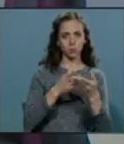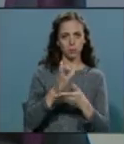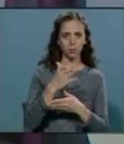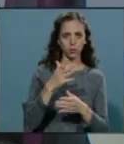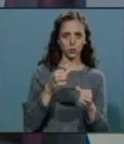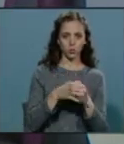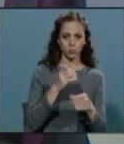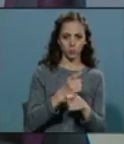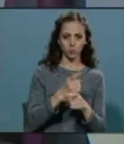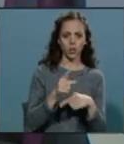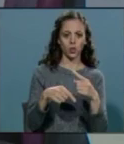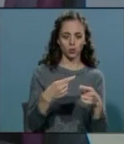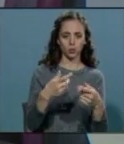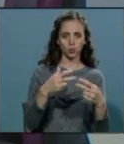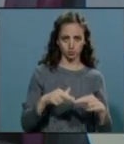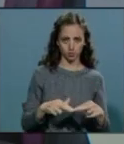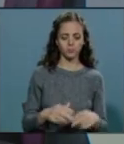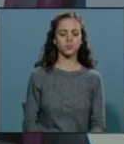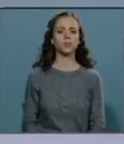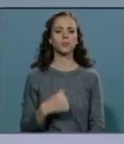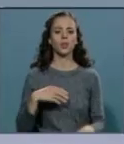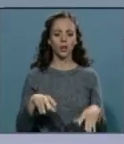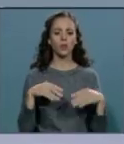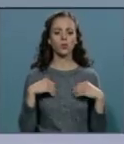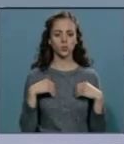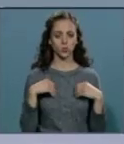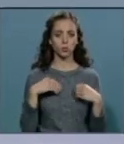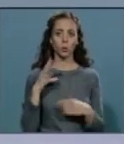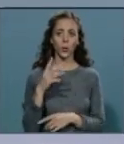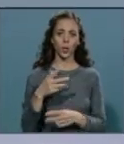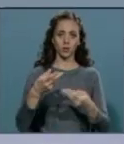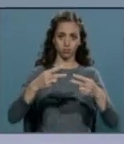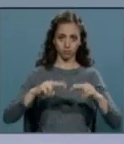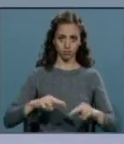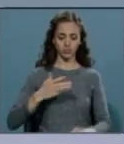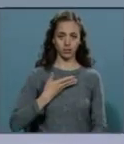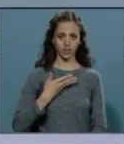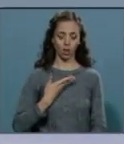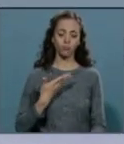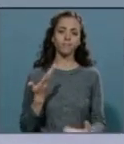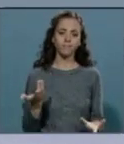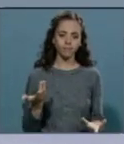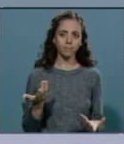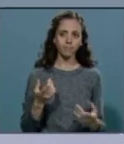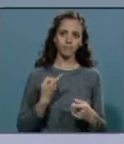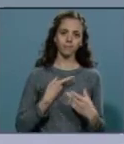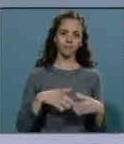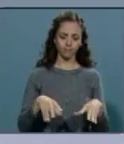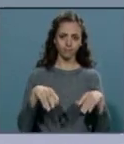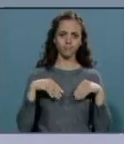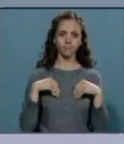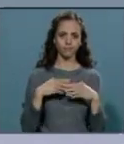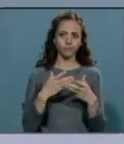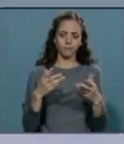eu sou um as um digamos que quando se deste visão e se deve encarar